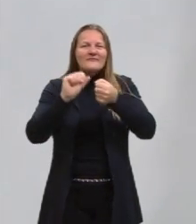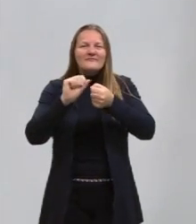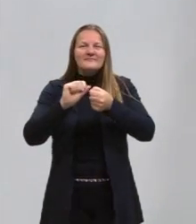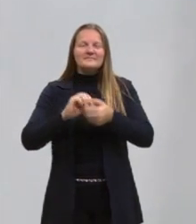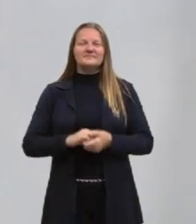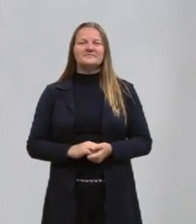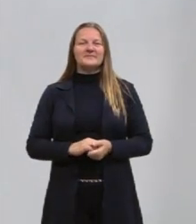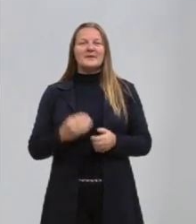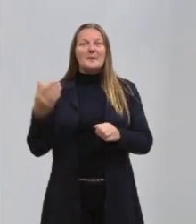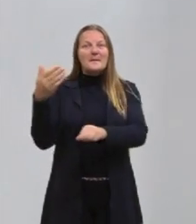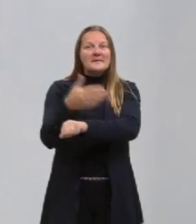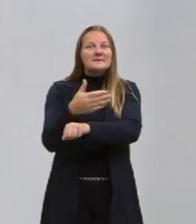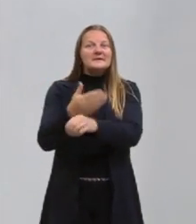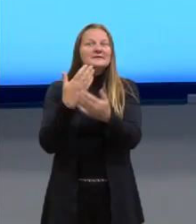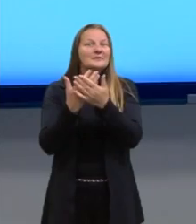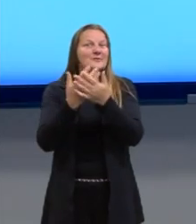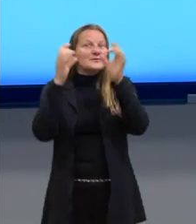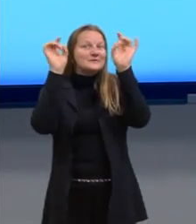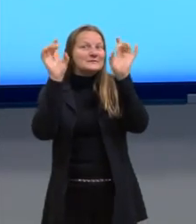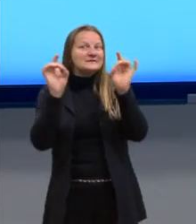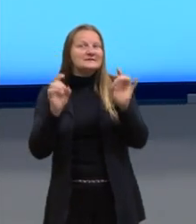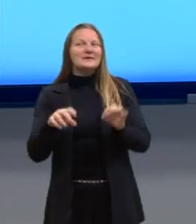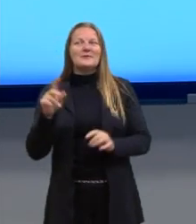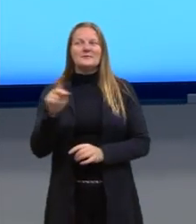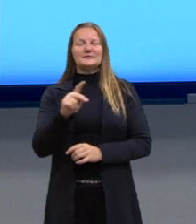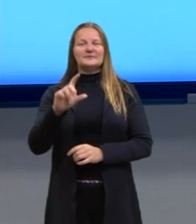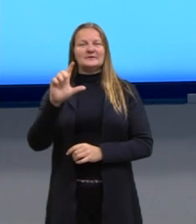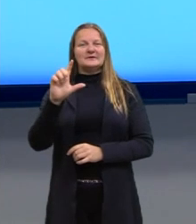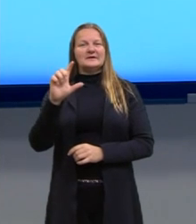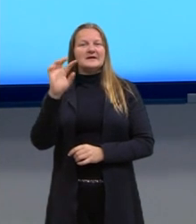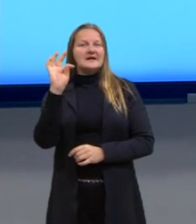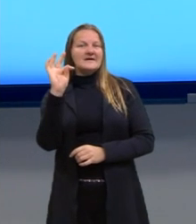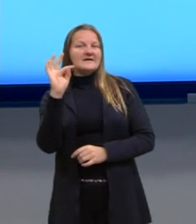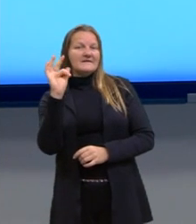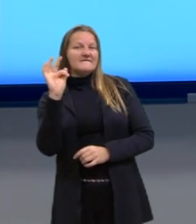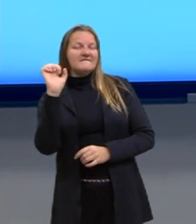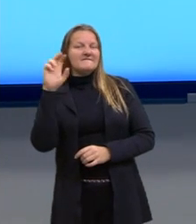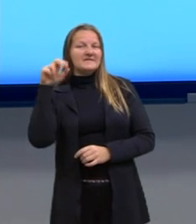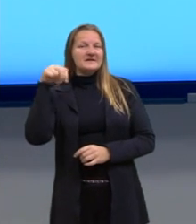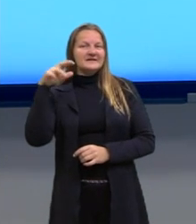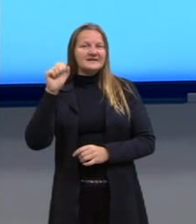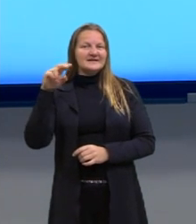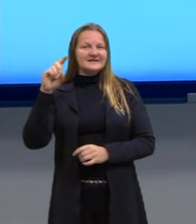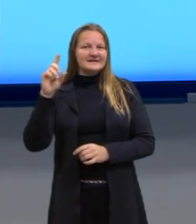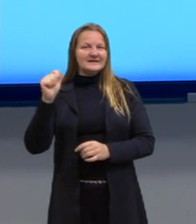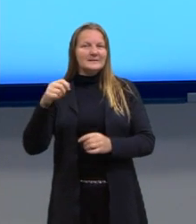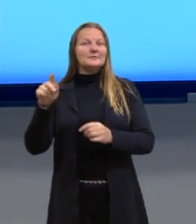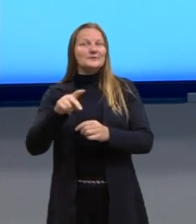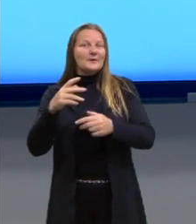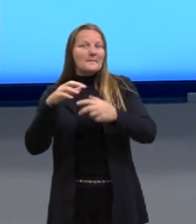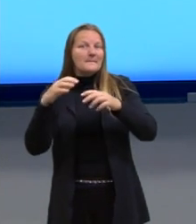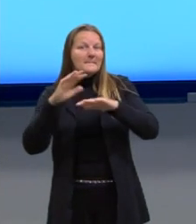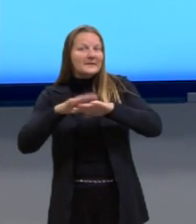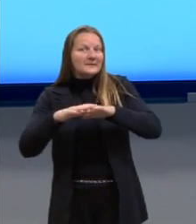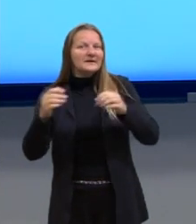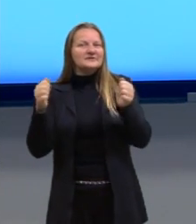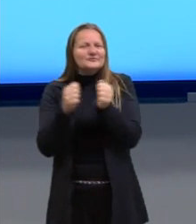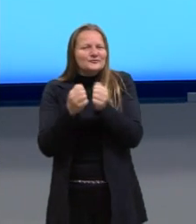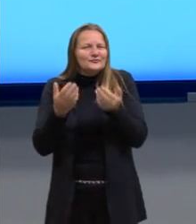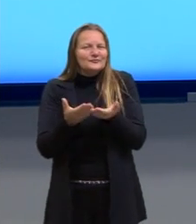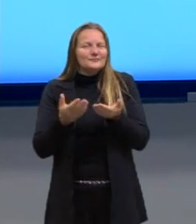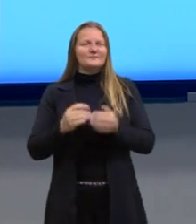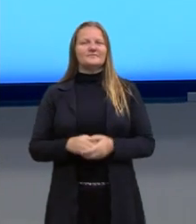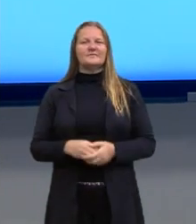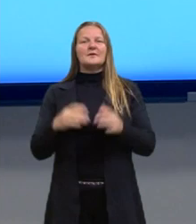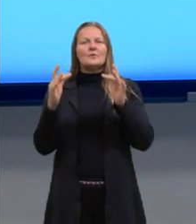uma participação especial nessa aula com a participação da professora Fernanda de matemática também do projeto Lembrando que vocês podem